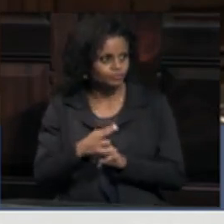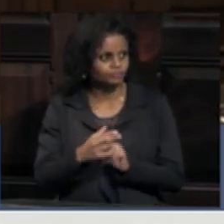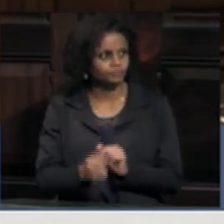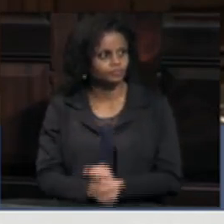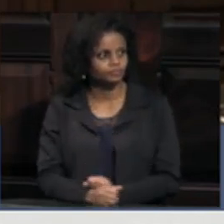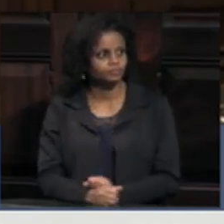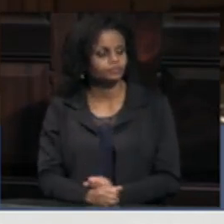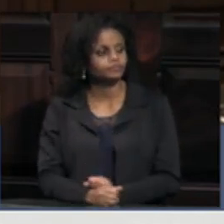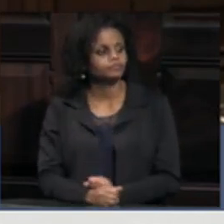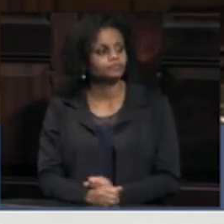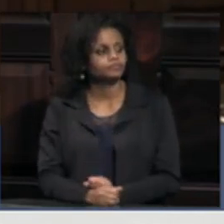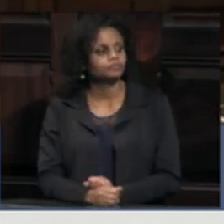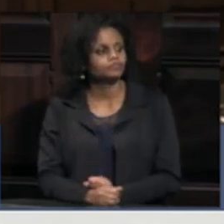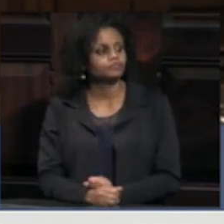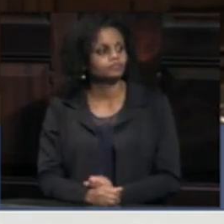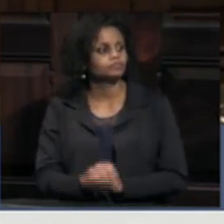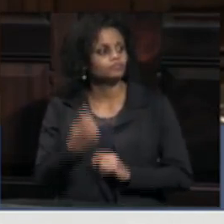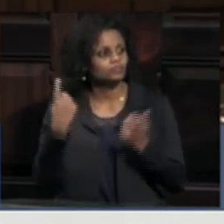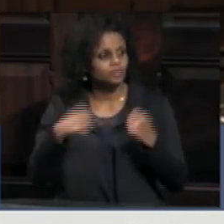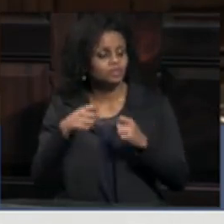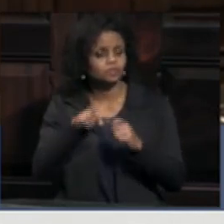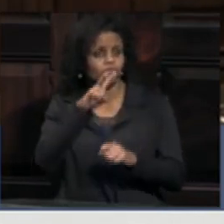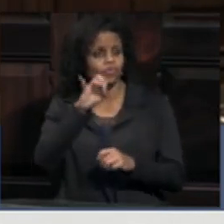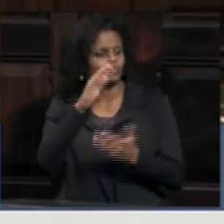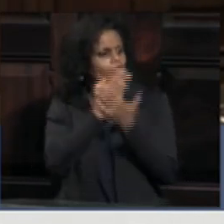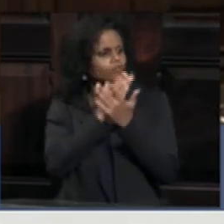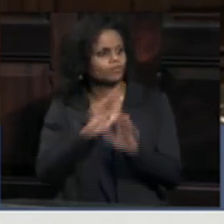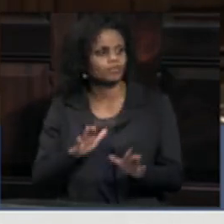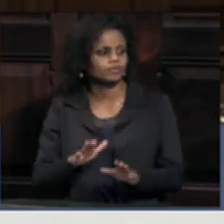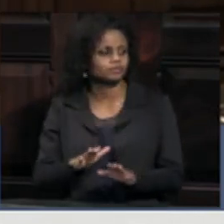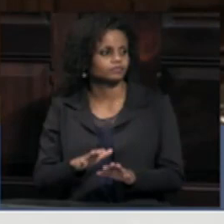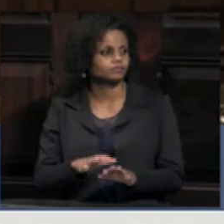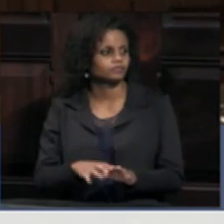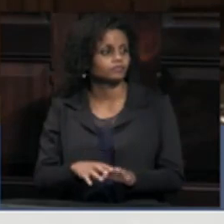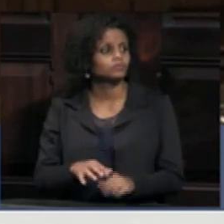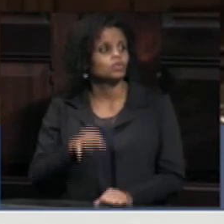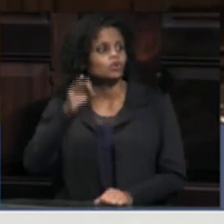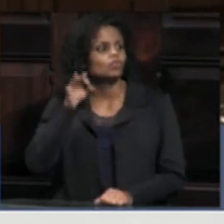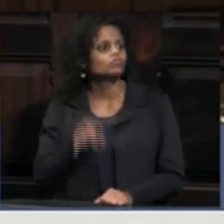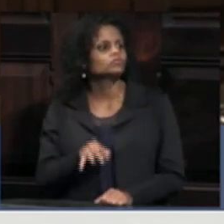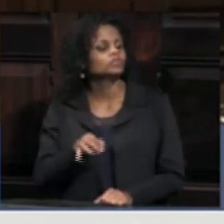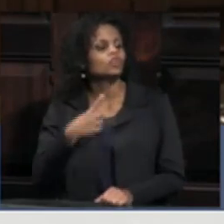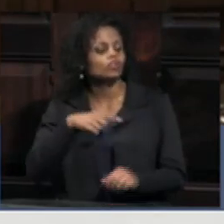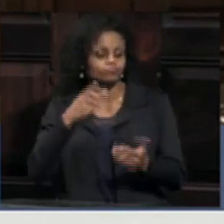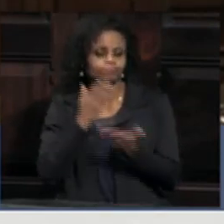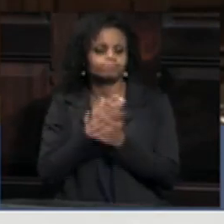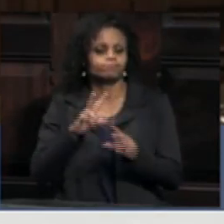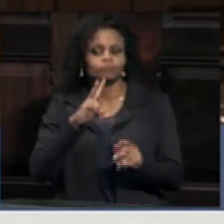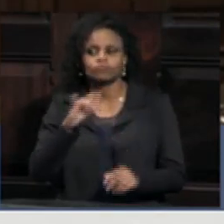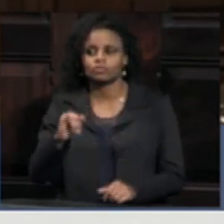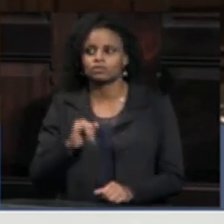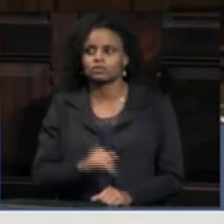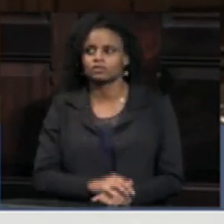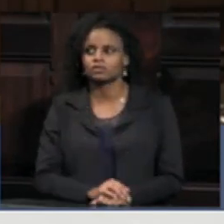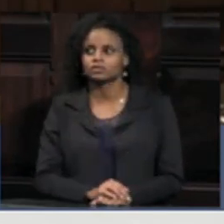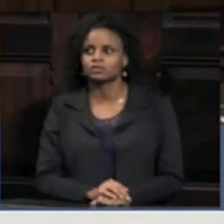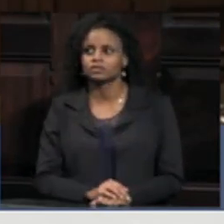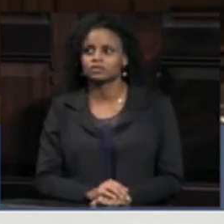vetos. Precisamos derrubá-lo e, com certeza, derrubaremos.